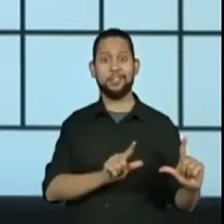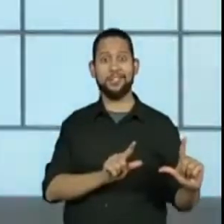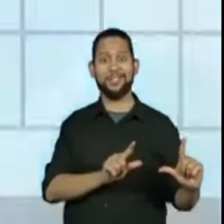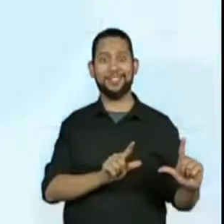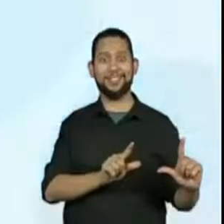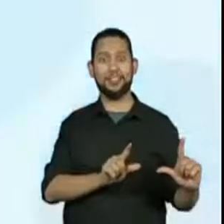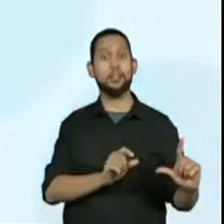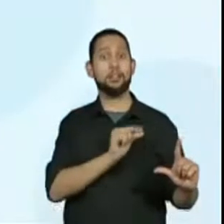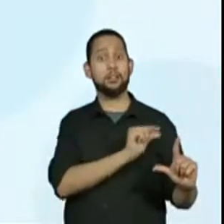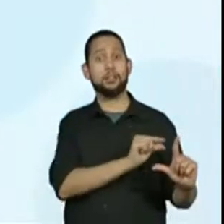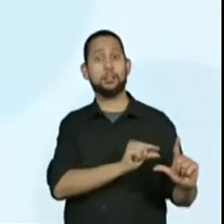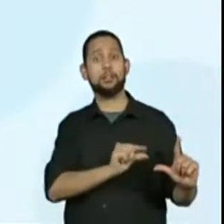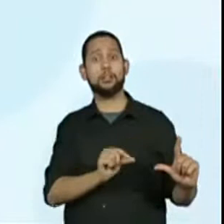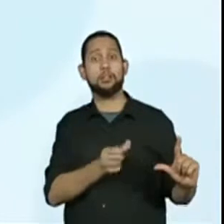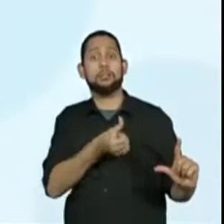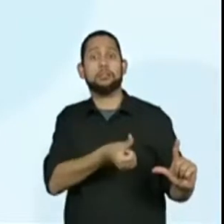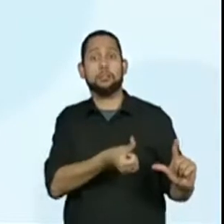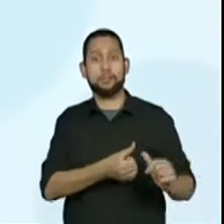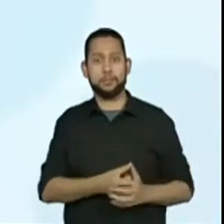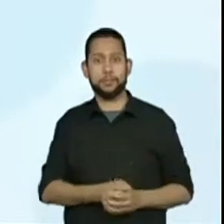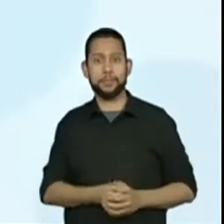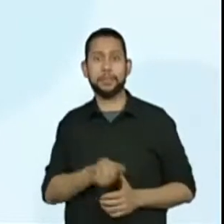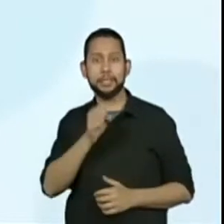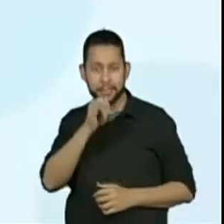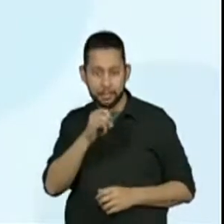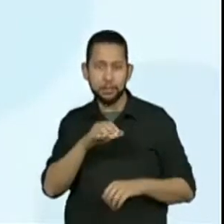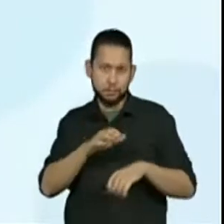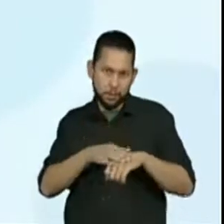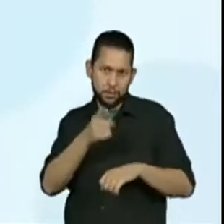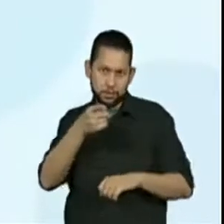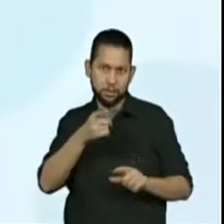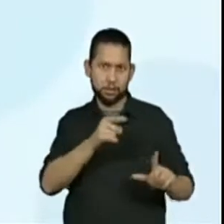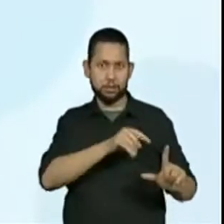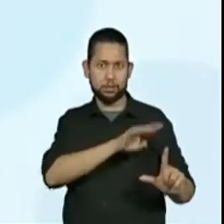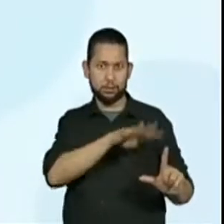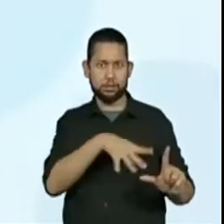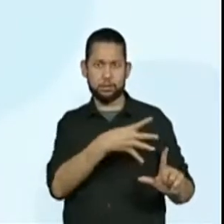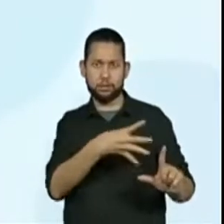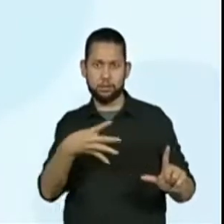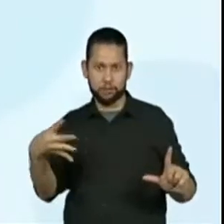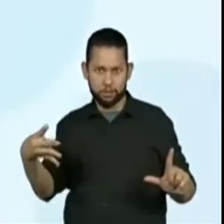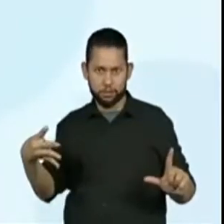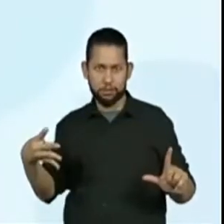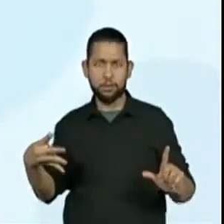Se vocês fizerem na malha quadriculada, fica mais fácil da gente entender.